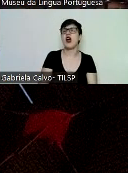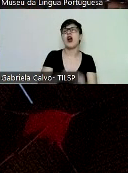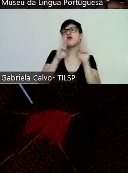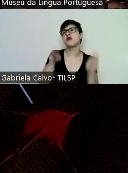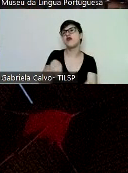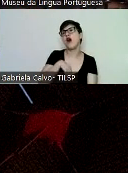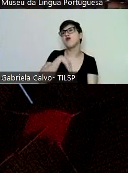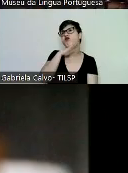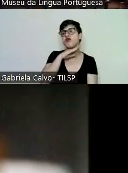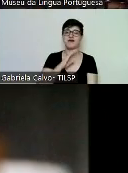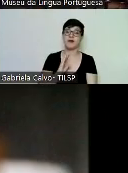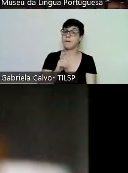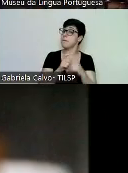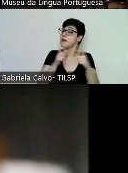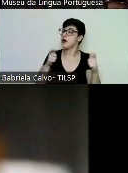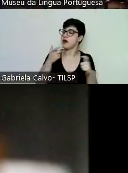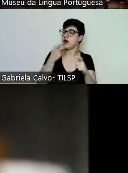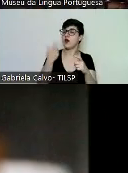podemos passar